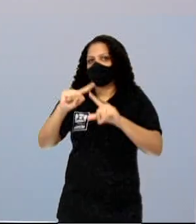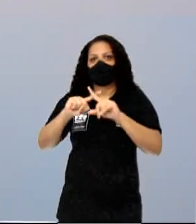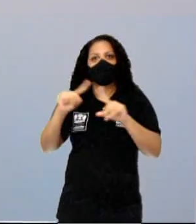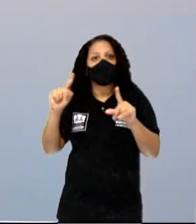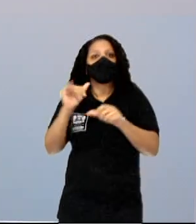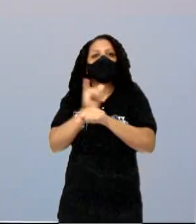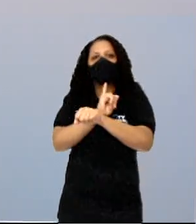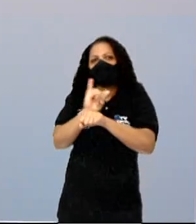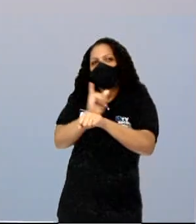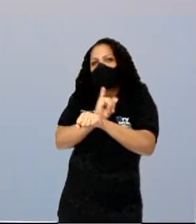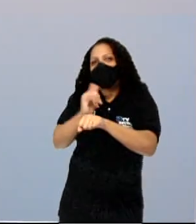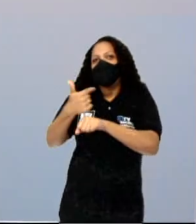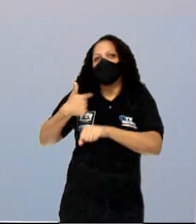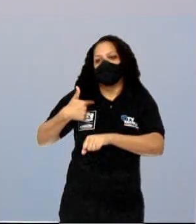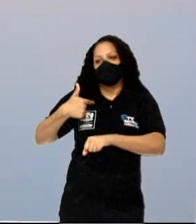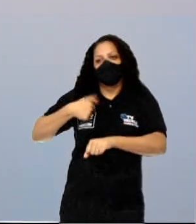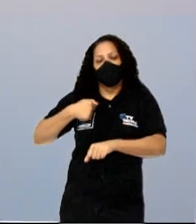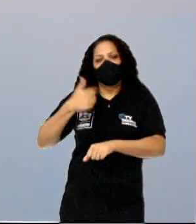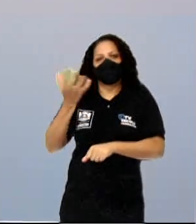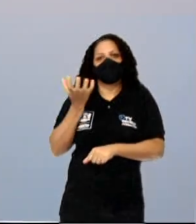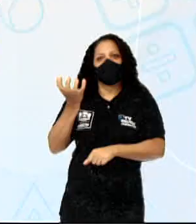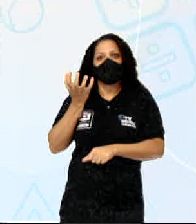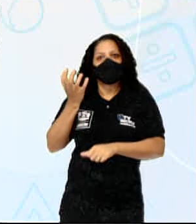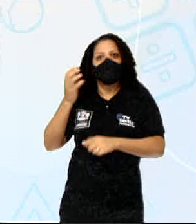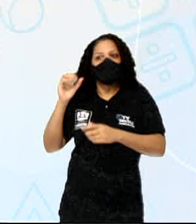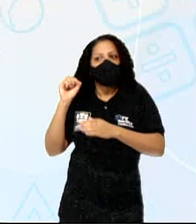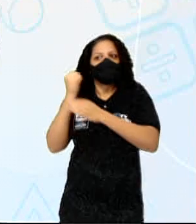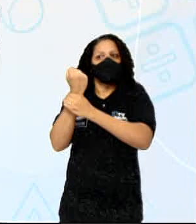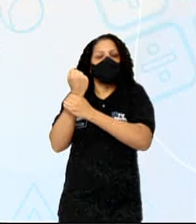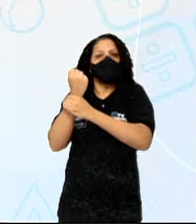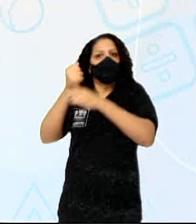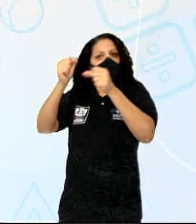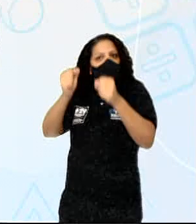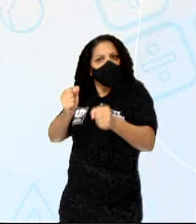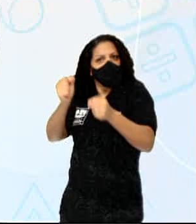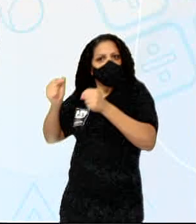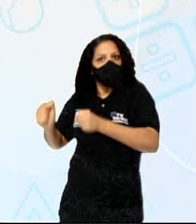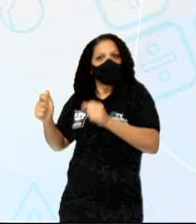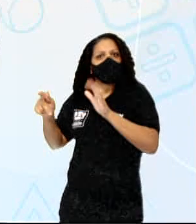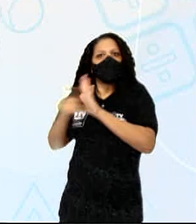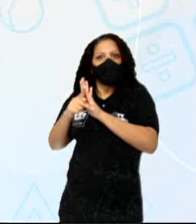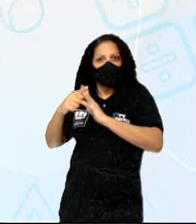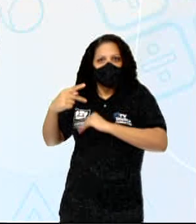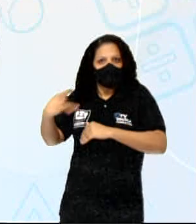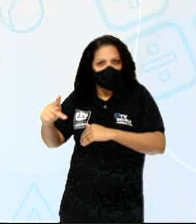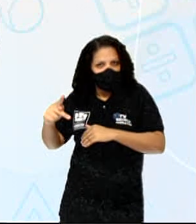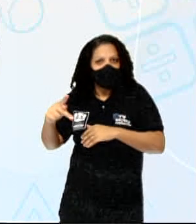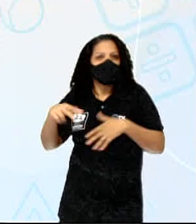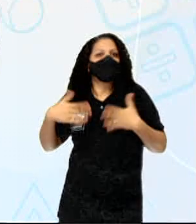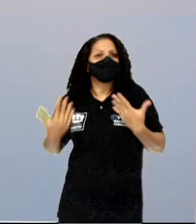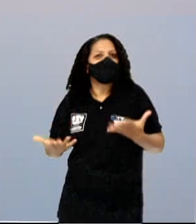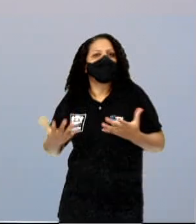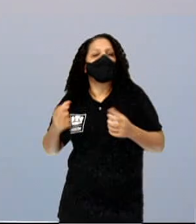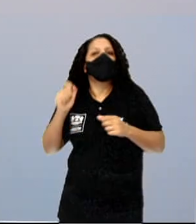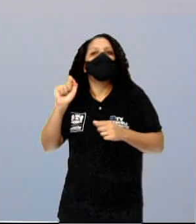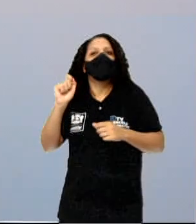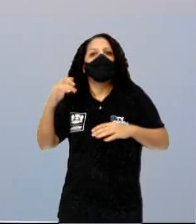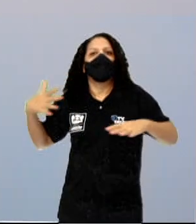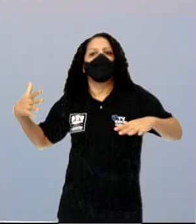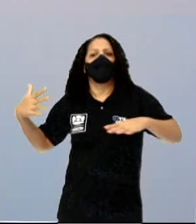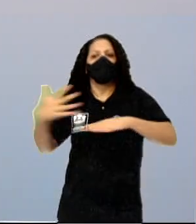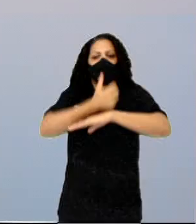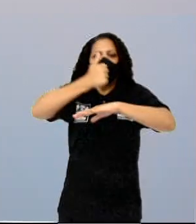e manter-se no poder. Vejam, isso foi o que a gente chama de autogolpe de Vargas. Presta atenção nesse